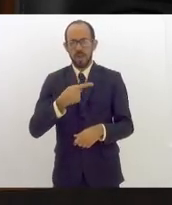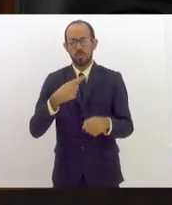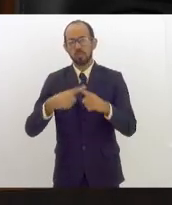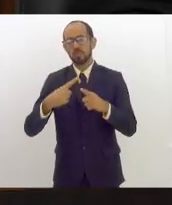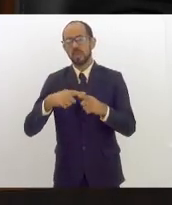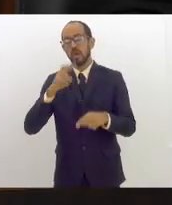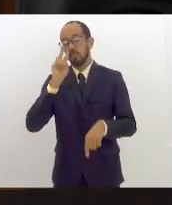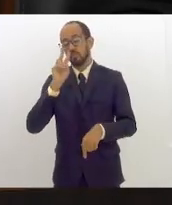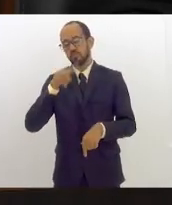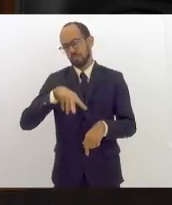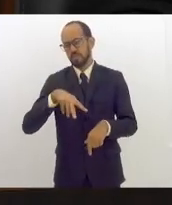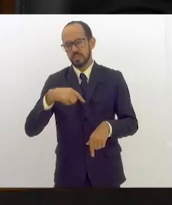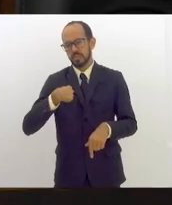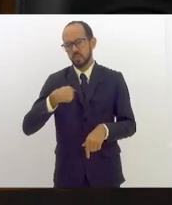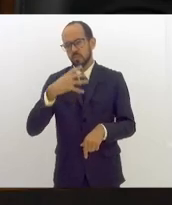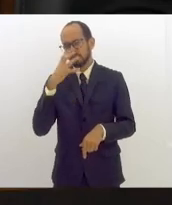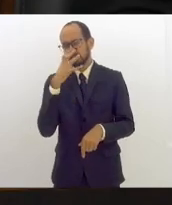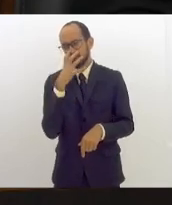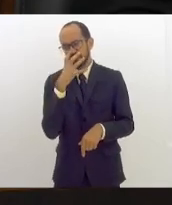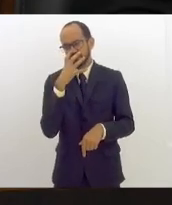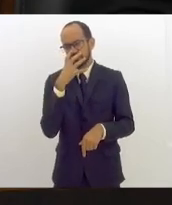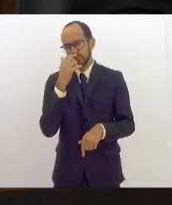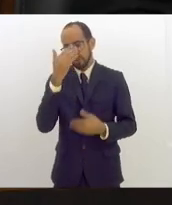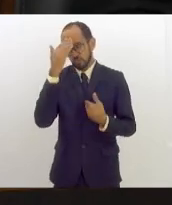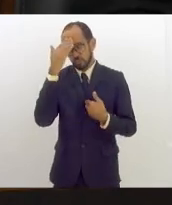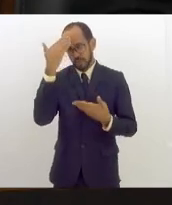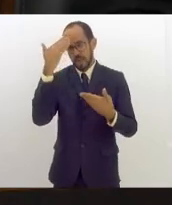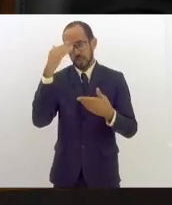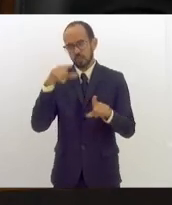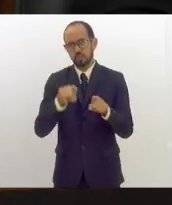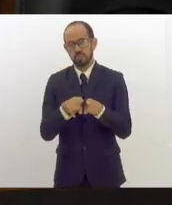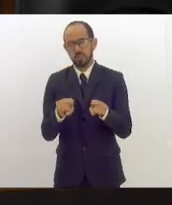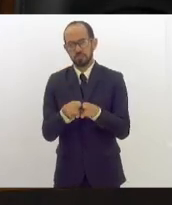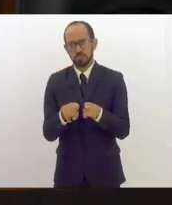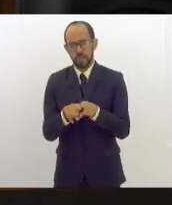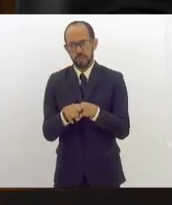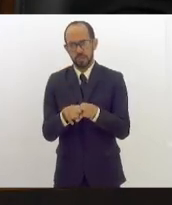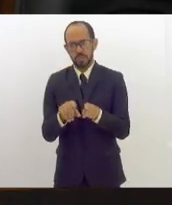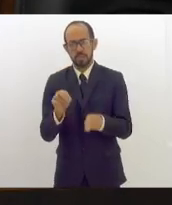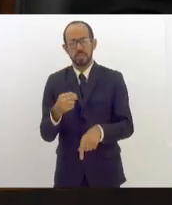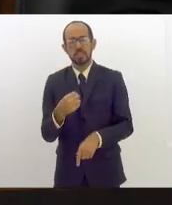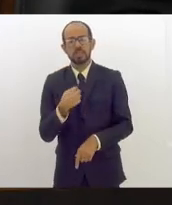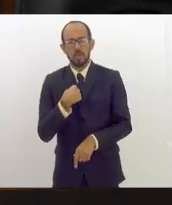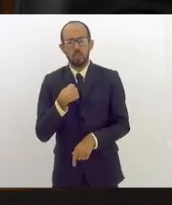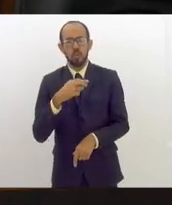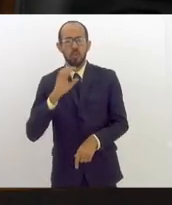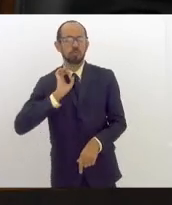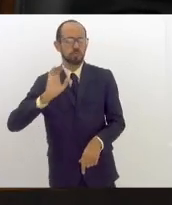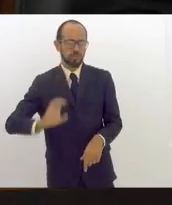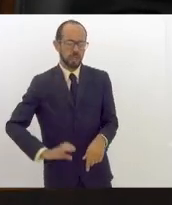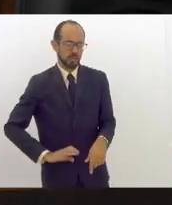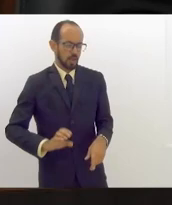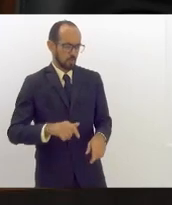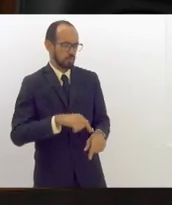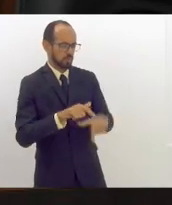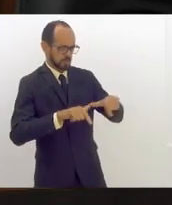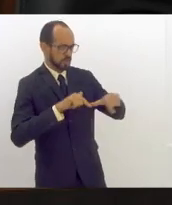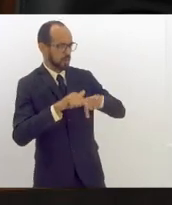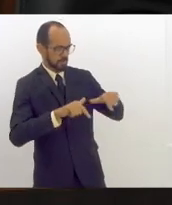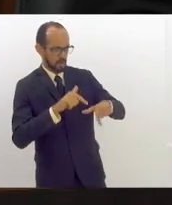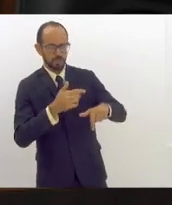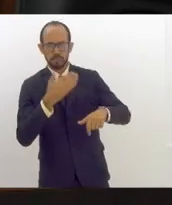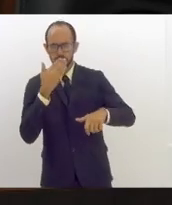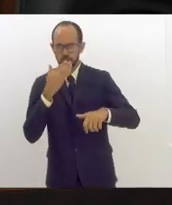e admiro muito e sou muito grato e agora falo como cidadão a todos vocês por esse trabalho e peço que